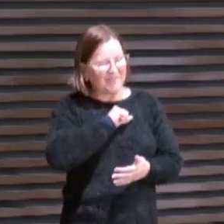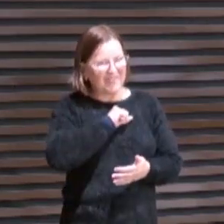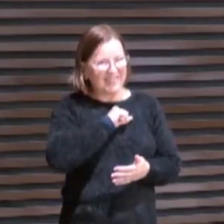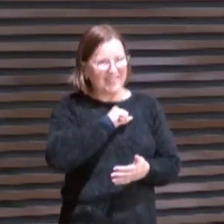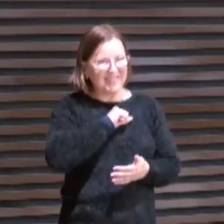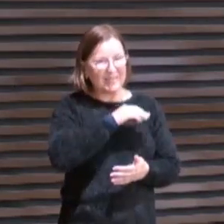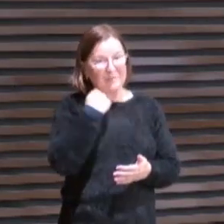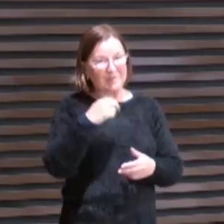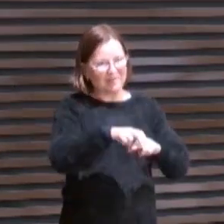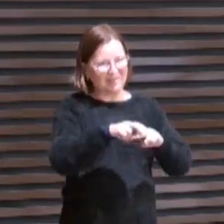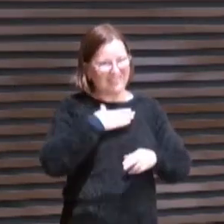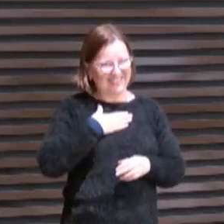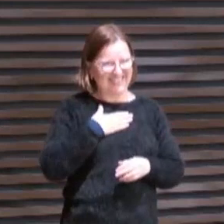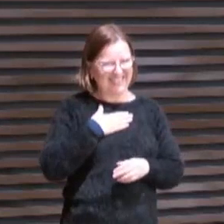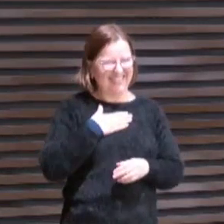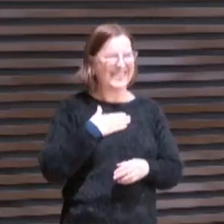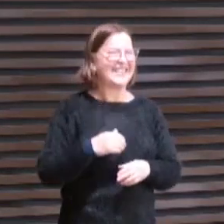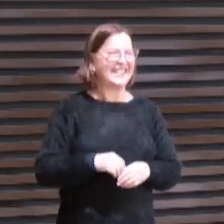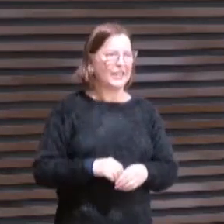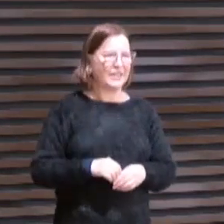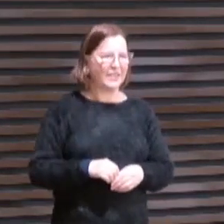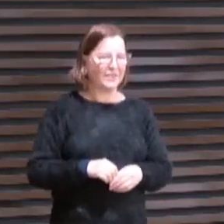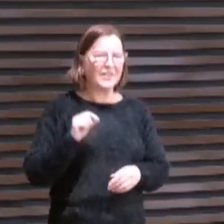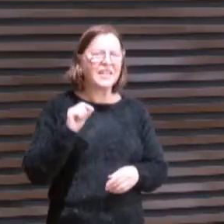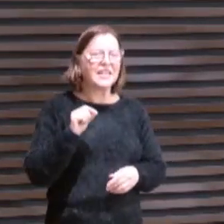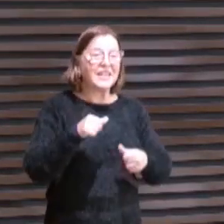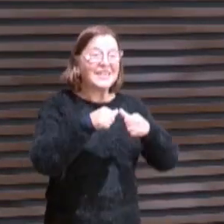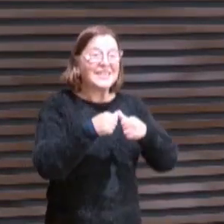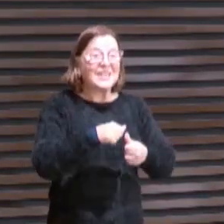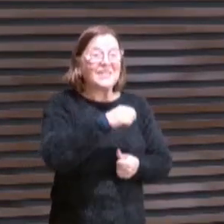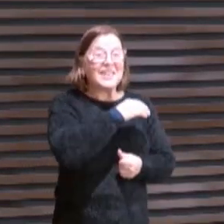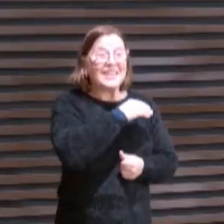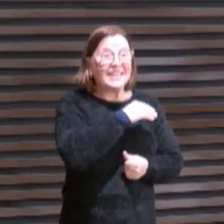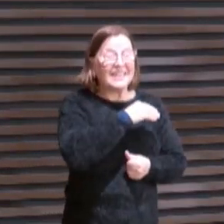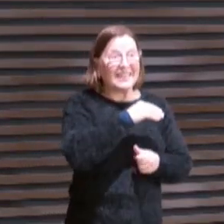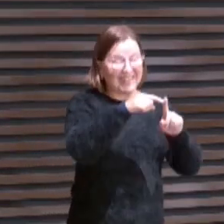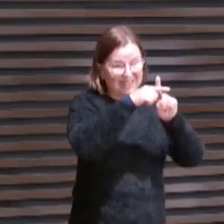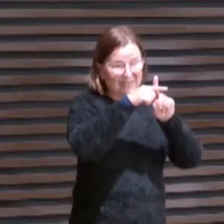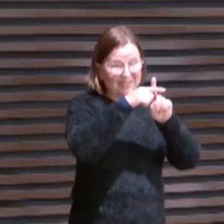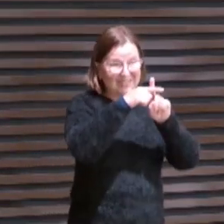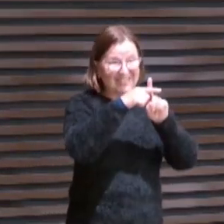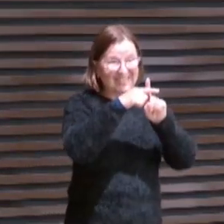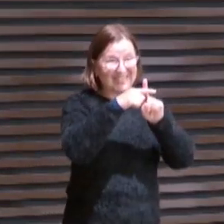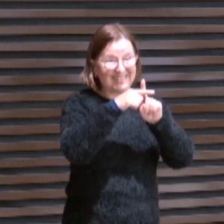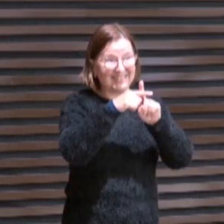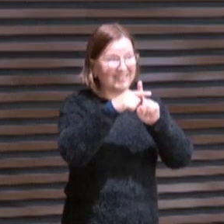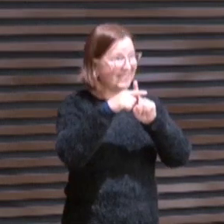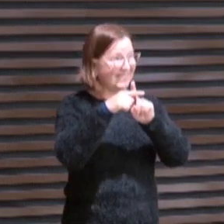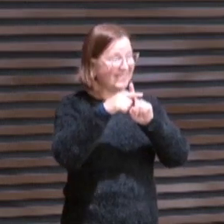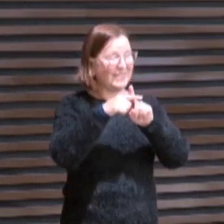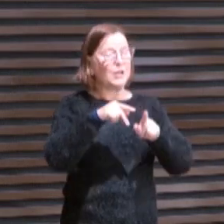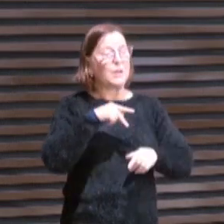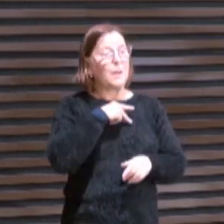mesmo se entregou por mim. Quem estava naquela cruz? Pedro disse que estava,